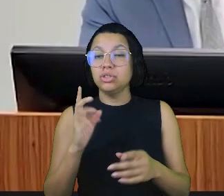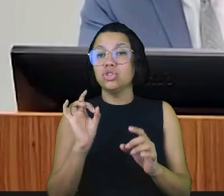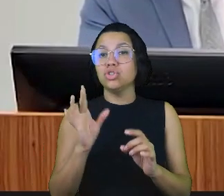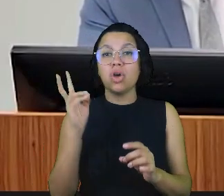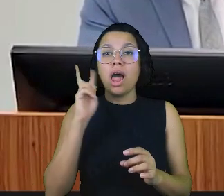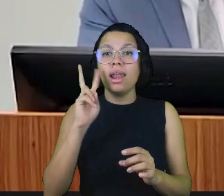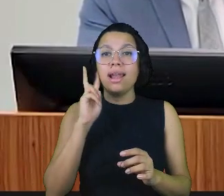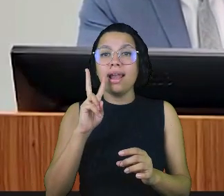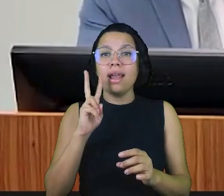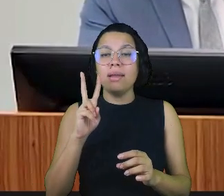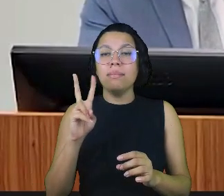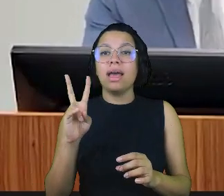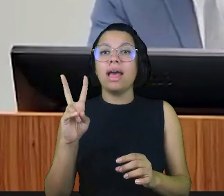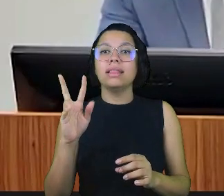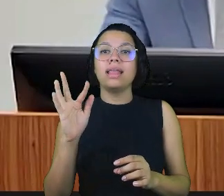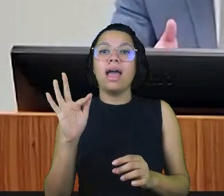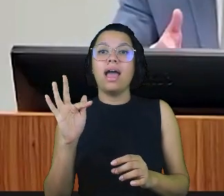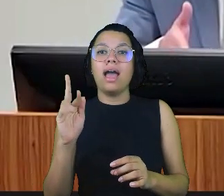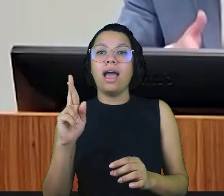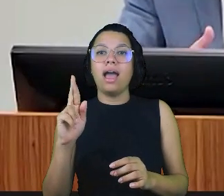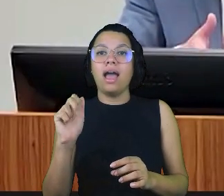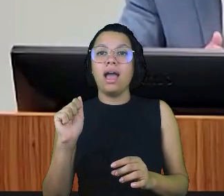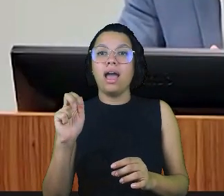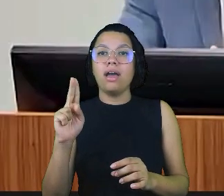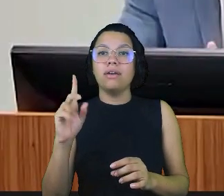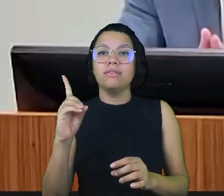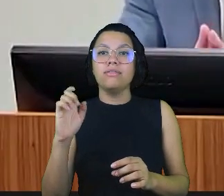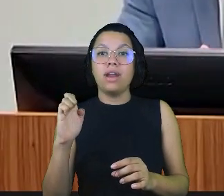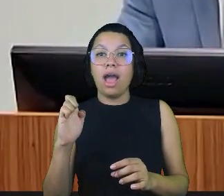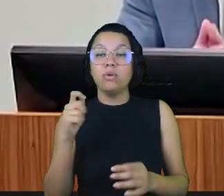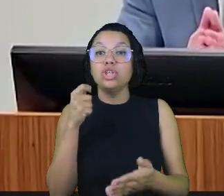da fraude à execução. Quando